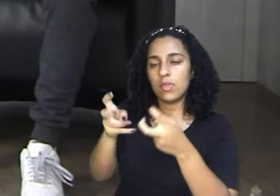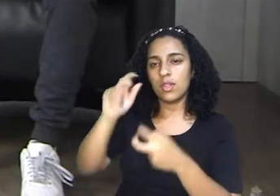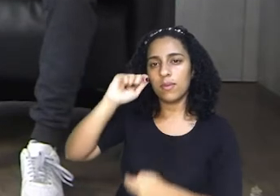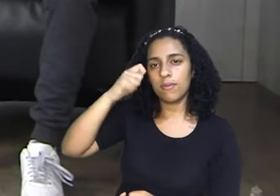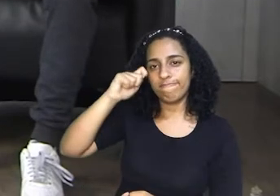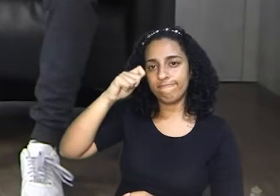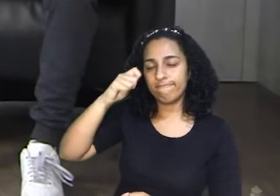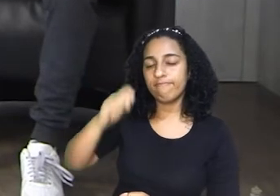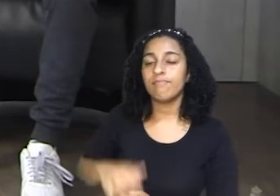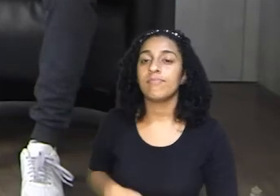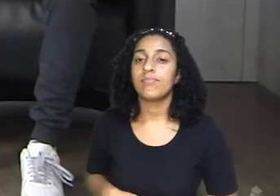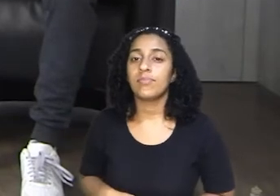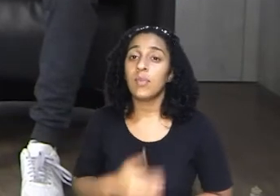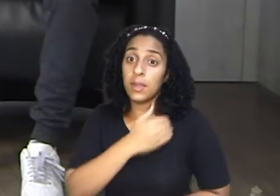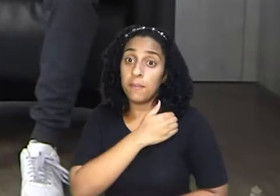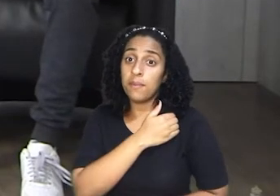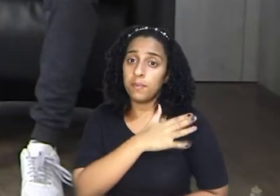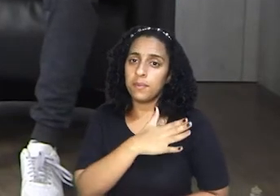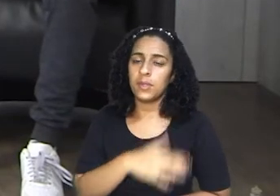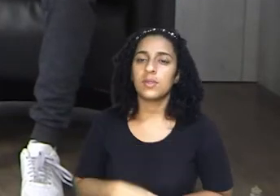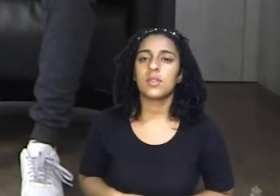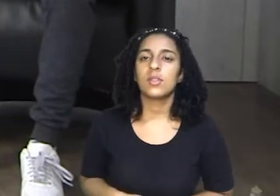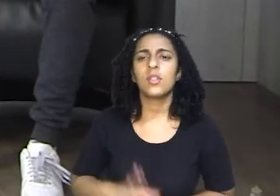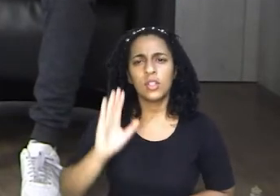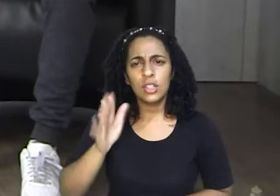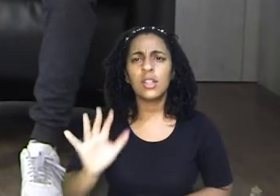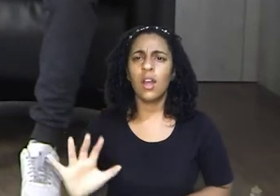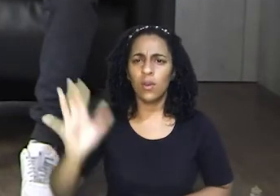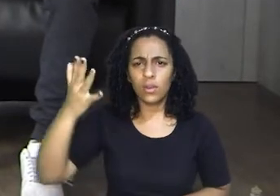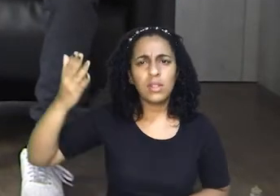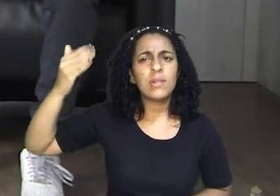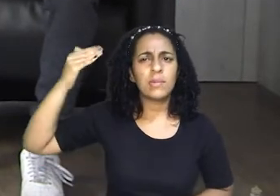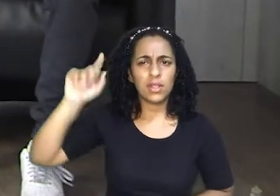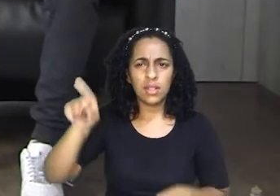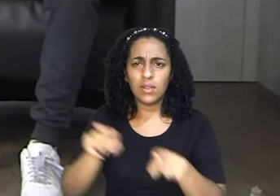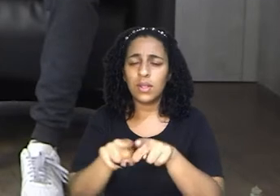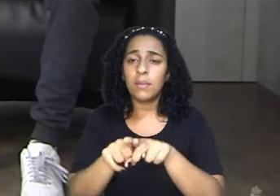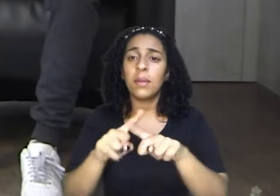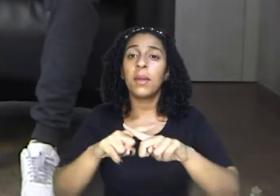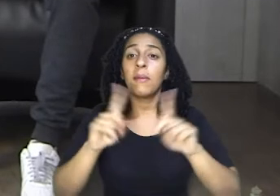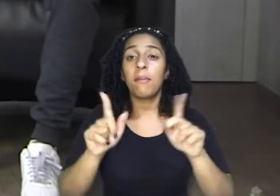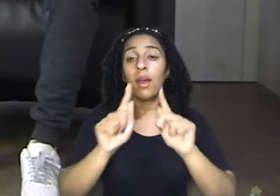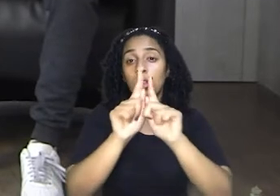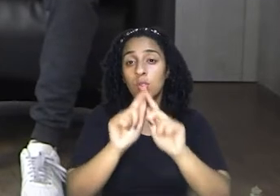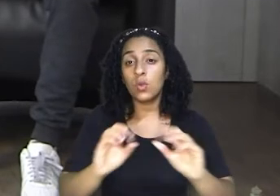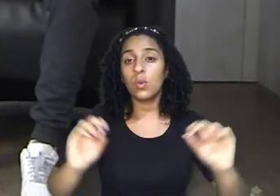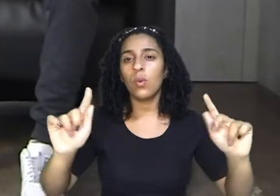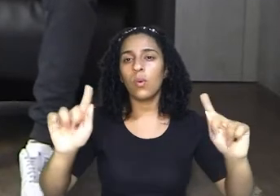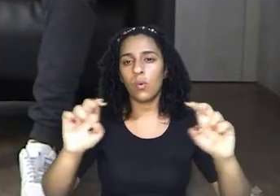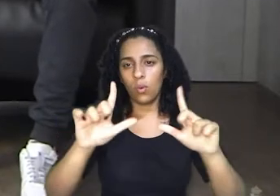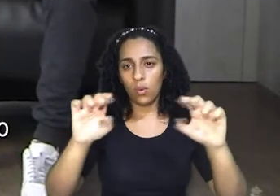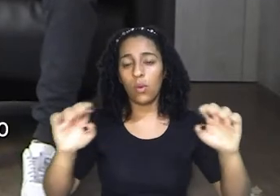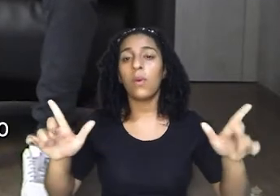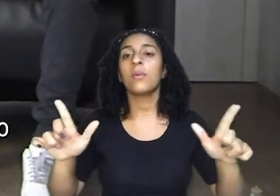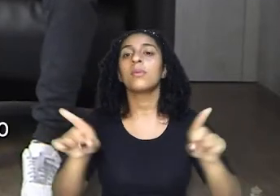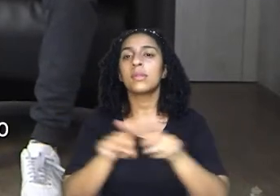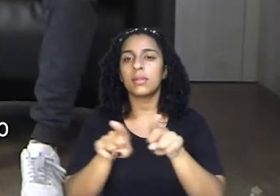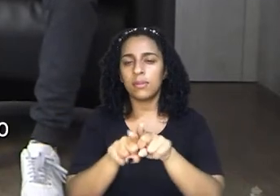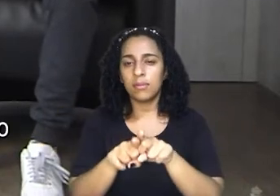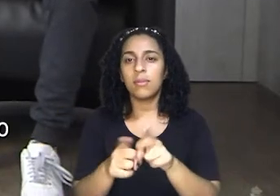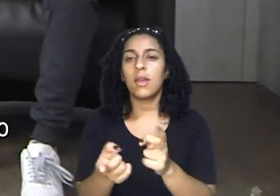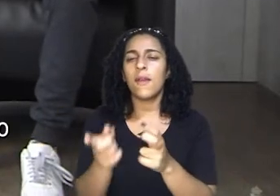isso é o racismo algoritmo e outras coisas que já aconteceram esdrúxulas mas querem o Google foi concertando porque era muito esdrúxulas